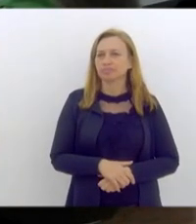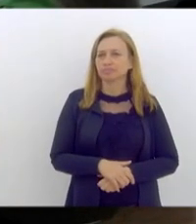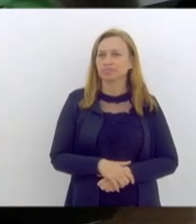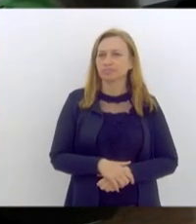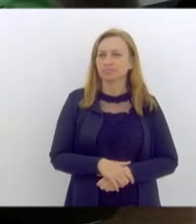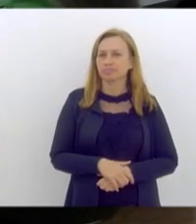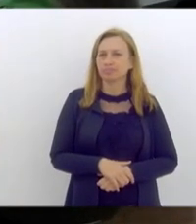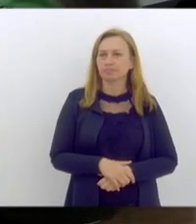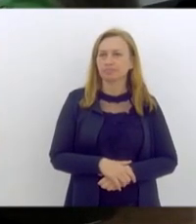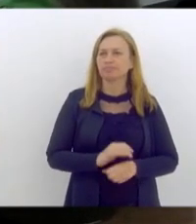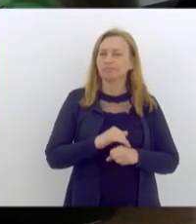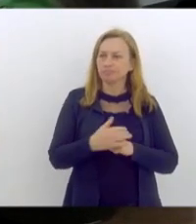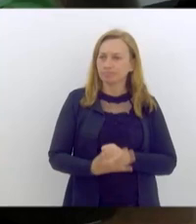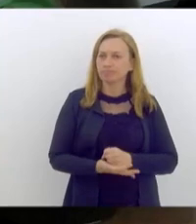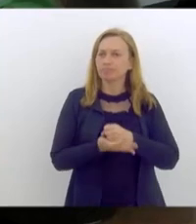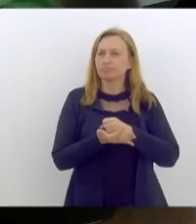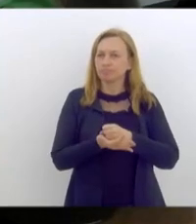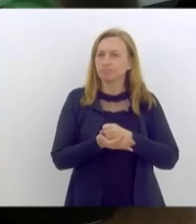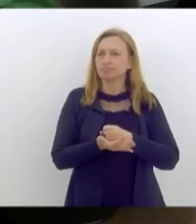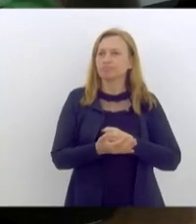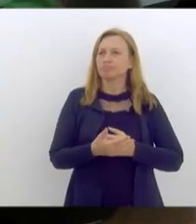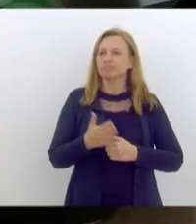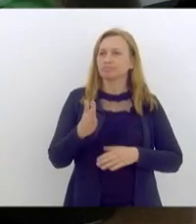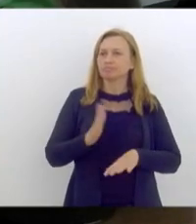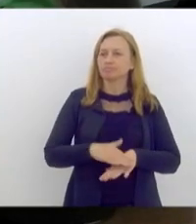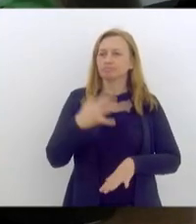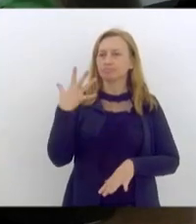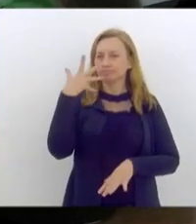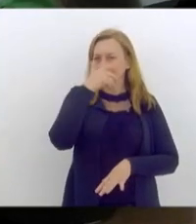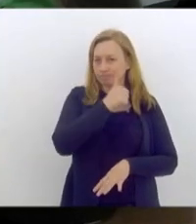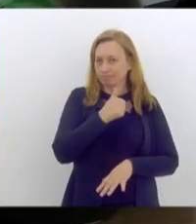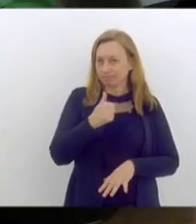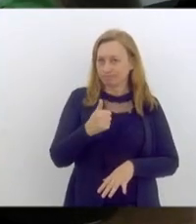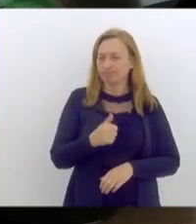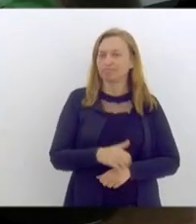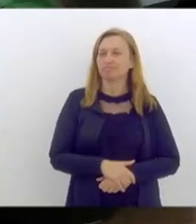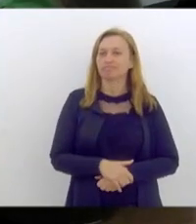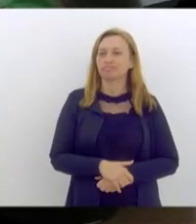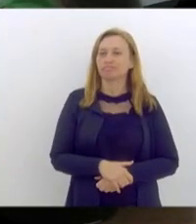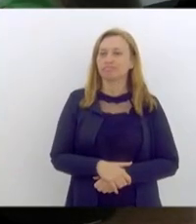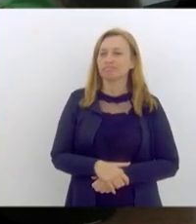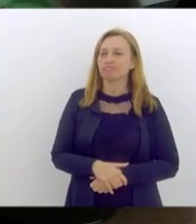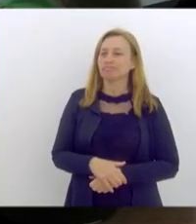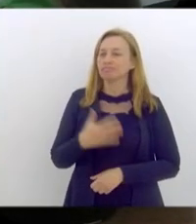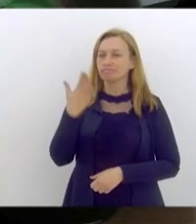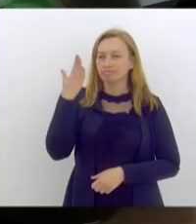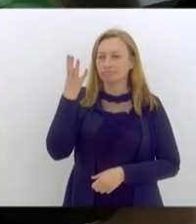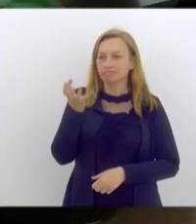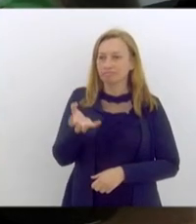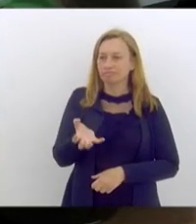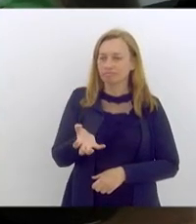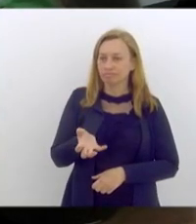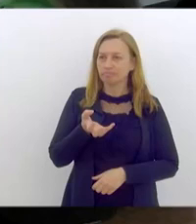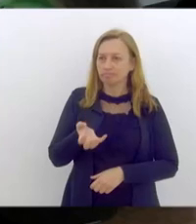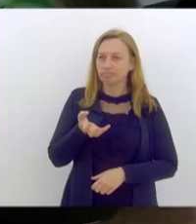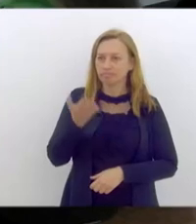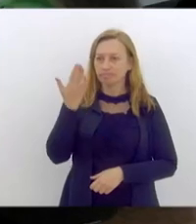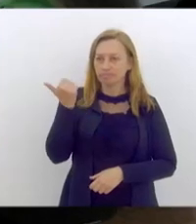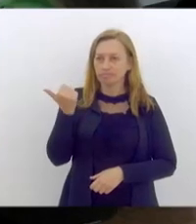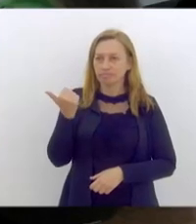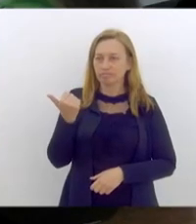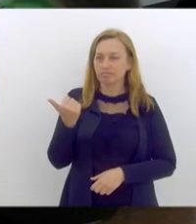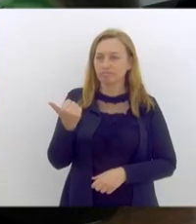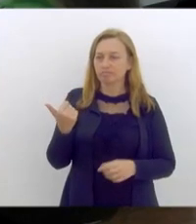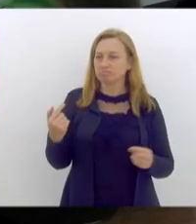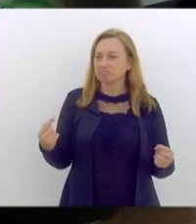pode ser sustentável termo mais mais bonito ainda mais na moda eu tô querendo saber a doutora Tatiana se a senhora tem